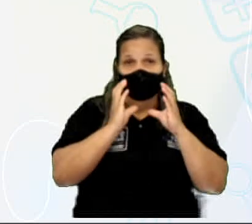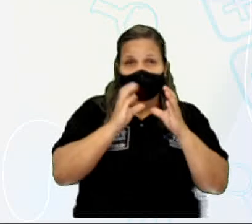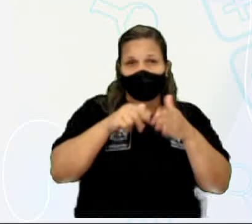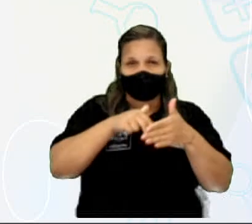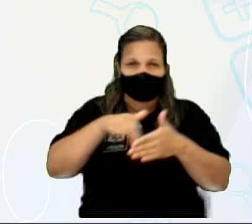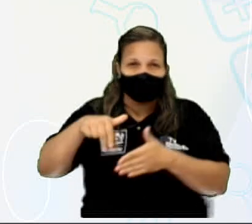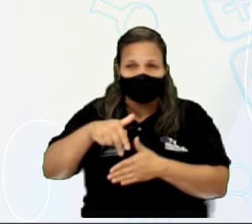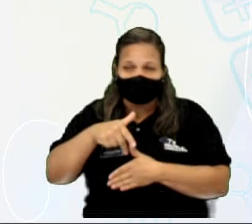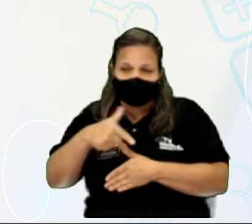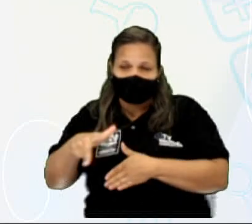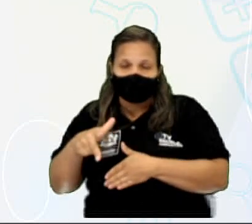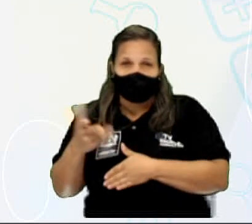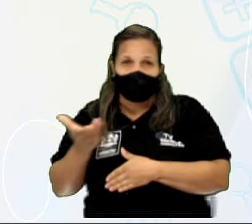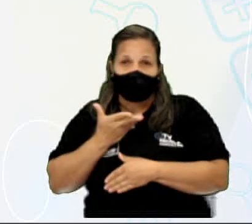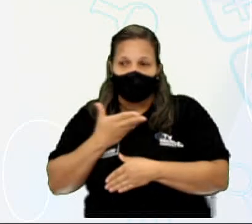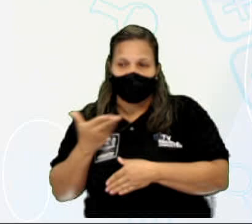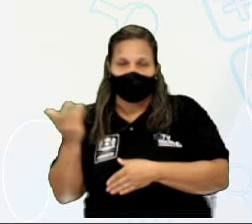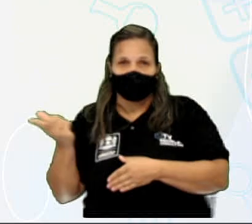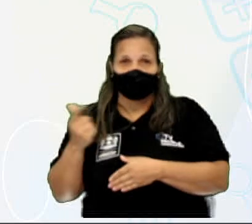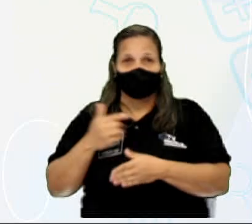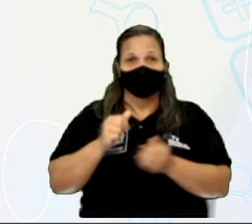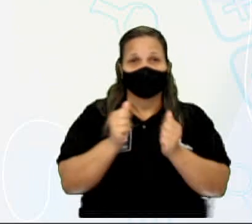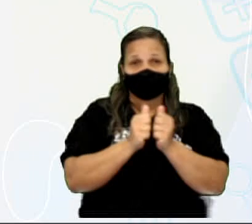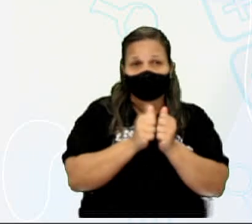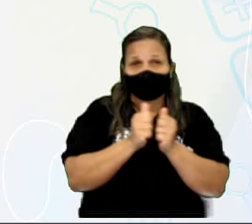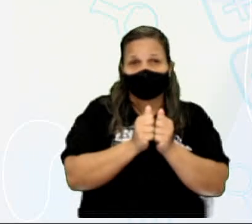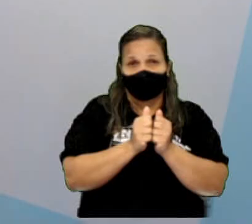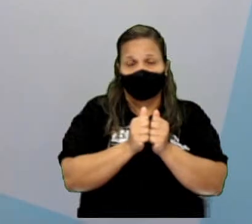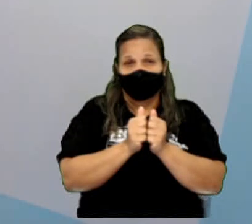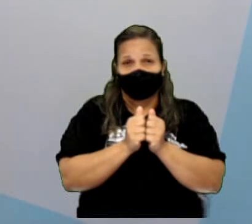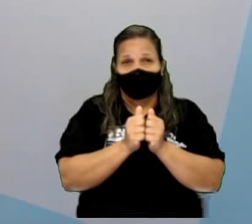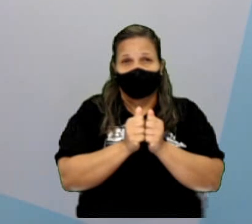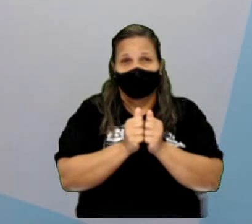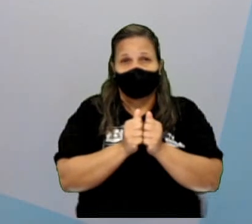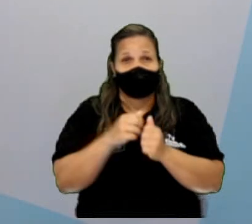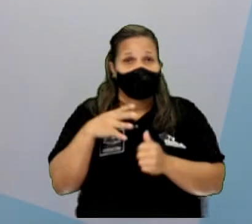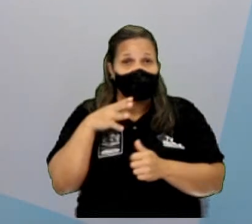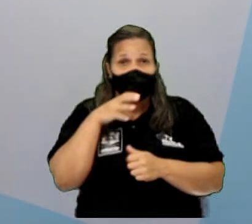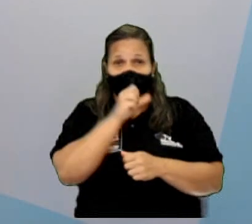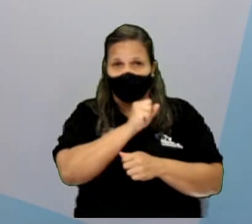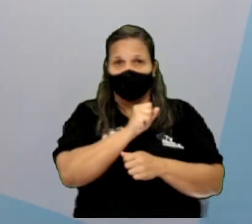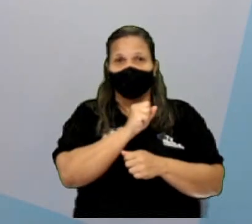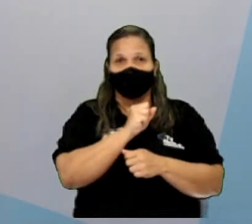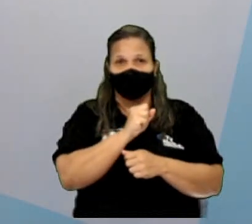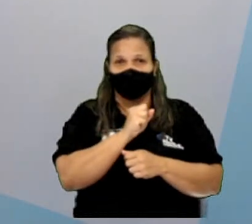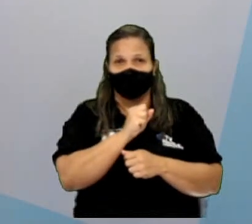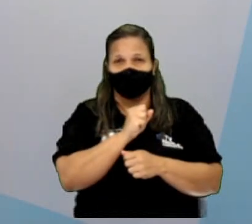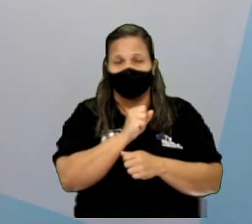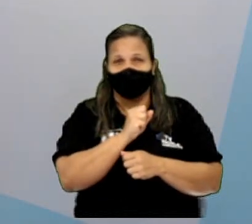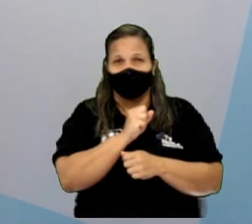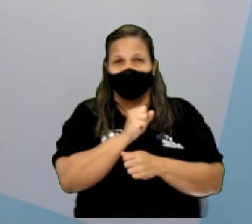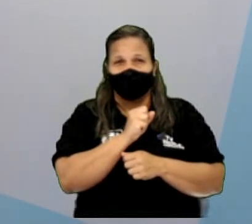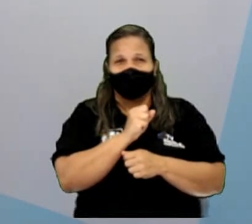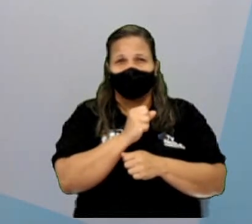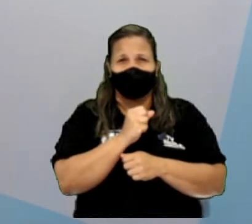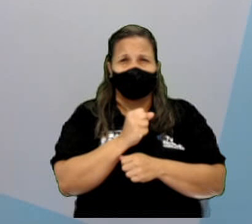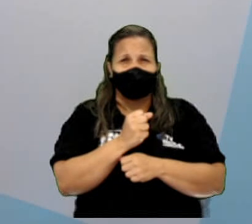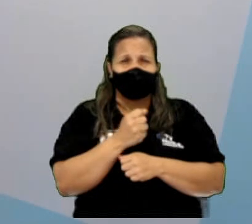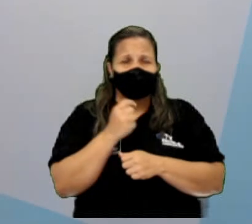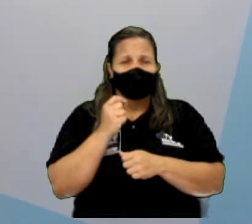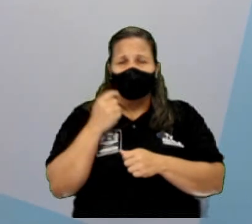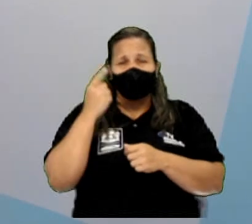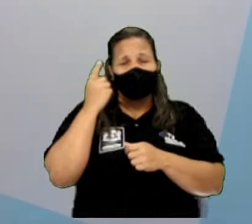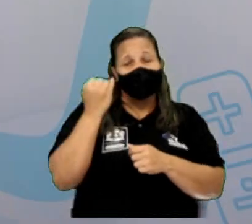ela se prepara corporalmente e realiza o passe, uma ação técnica, certo? Não adianta ela tomar a melhor decisão e não